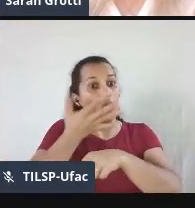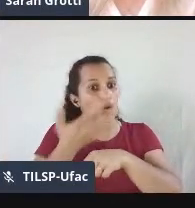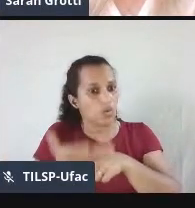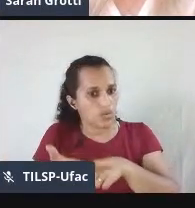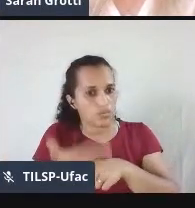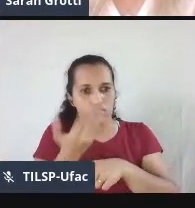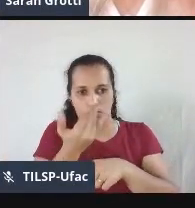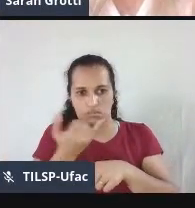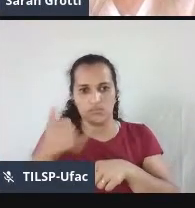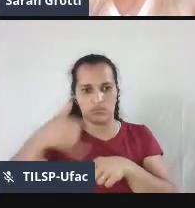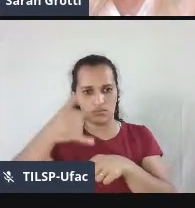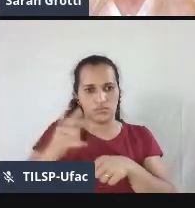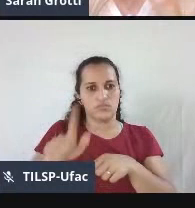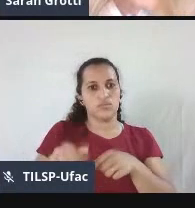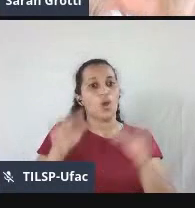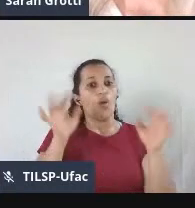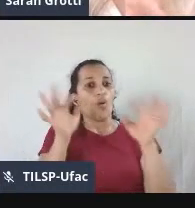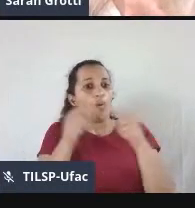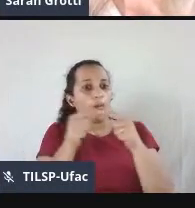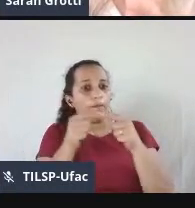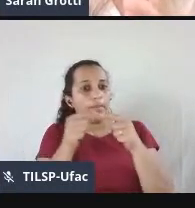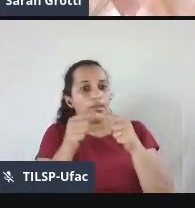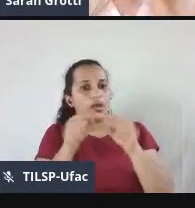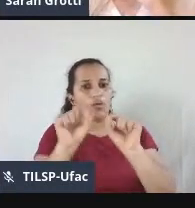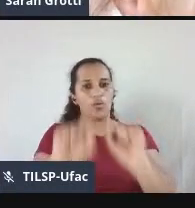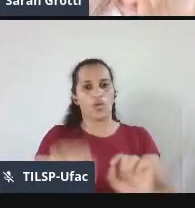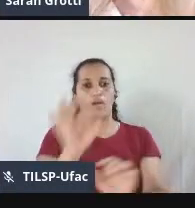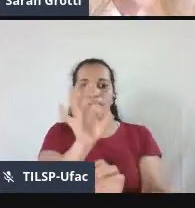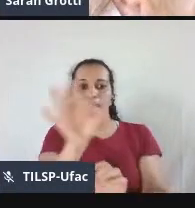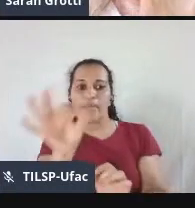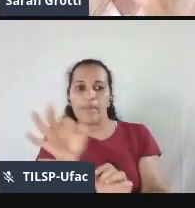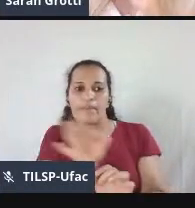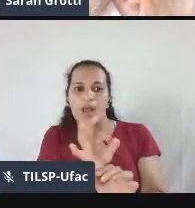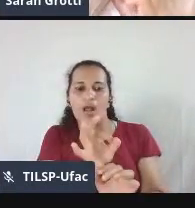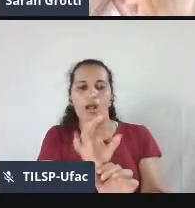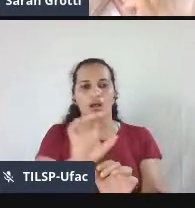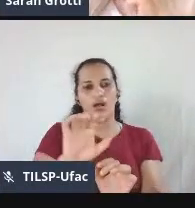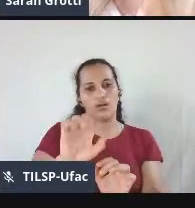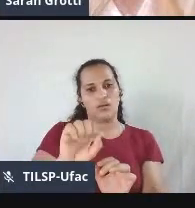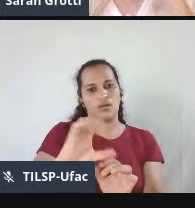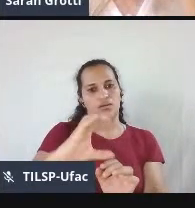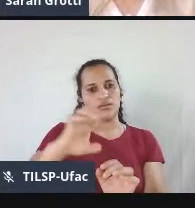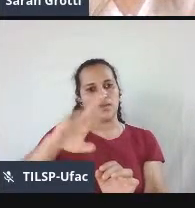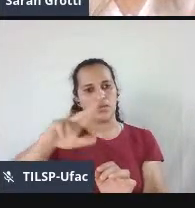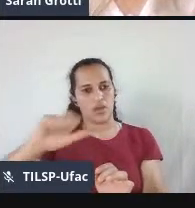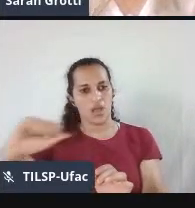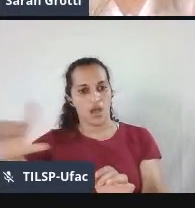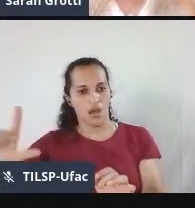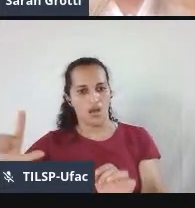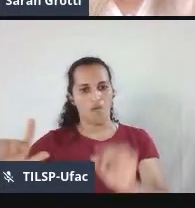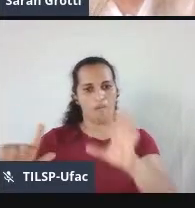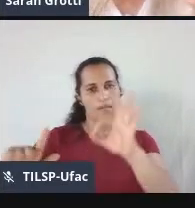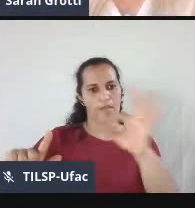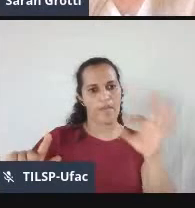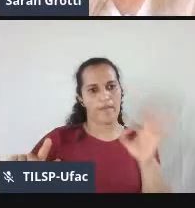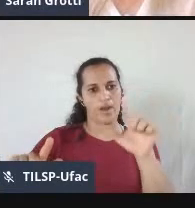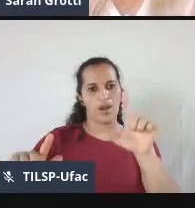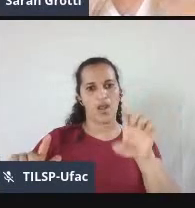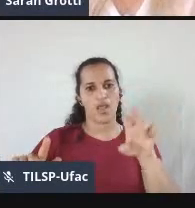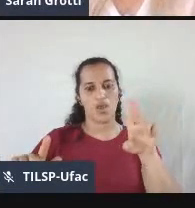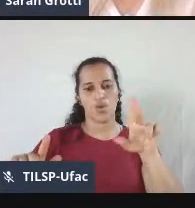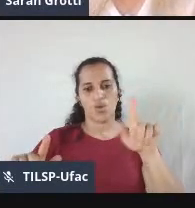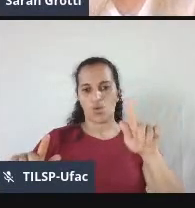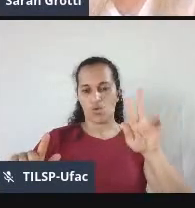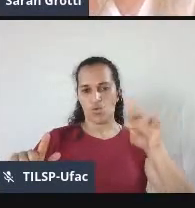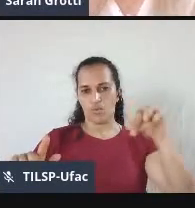de cereais e leguminosas, tudo isso eu tento passar logo na primeira consulta com o paciente, porque é importante ele